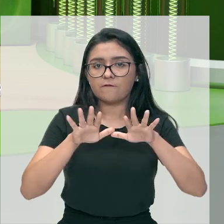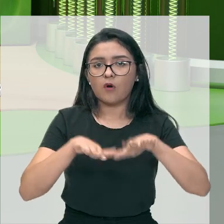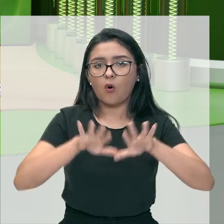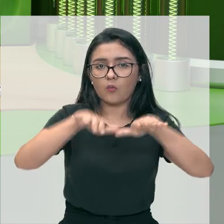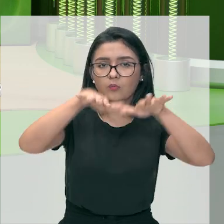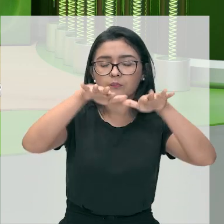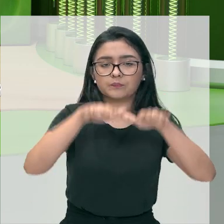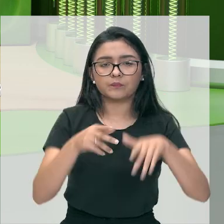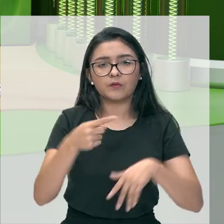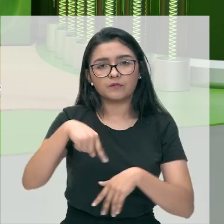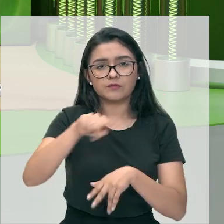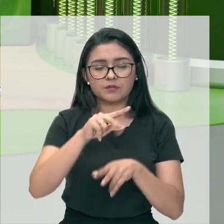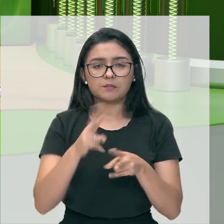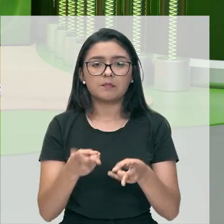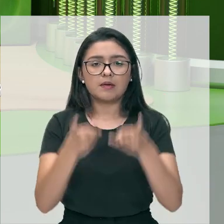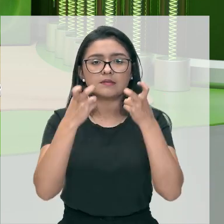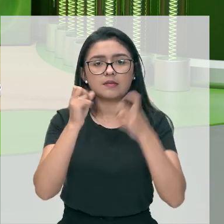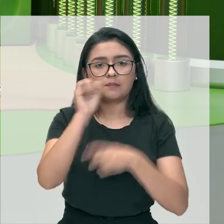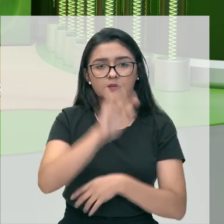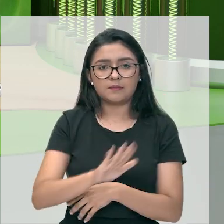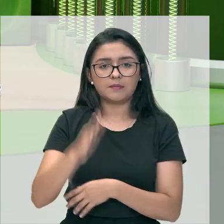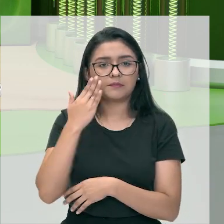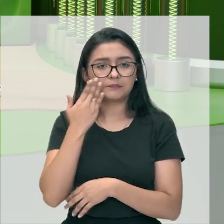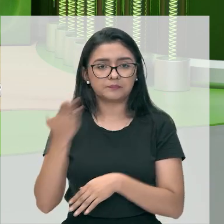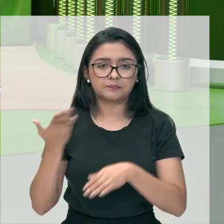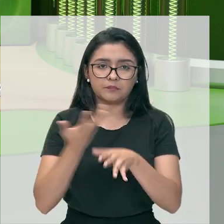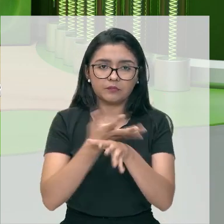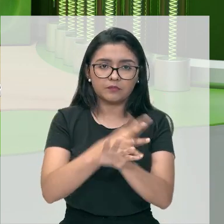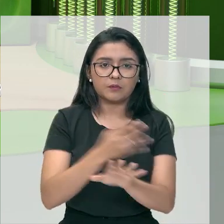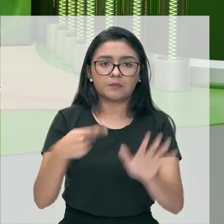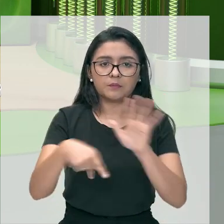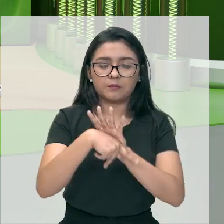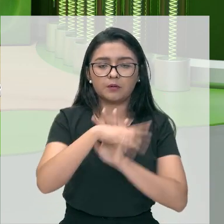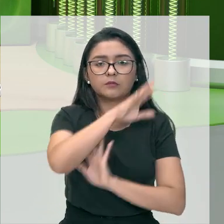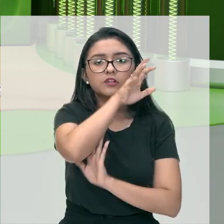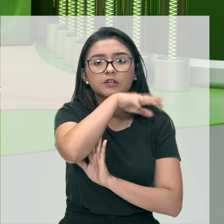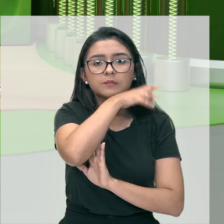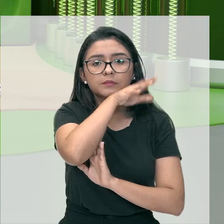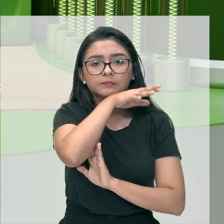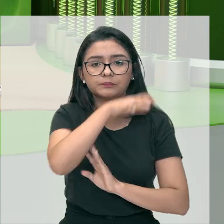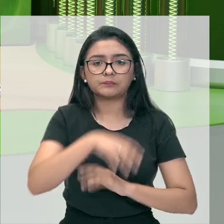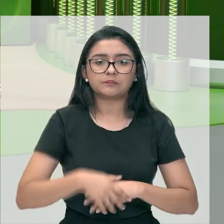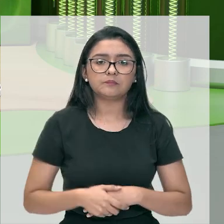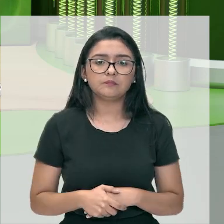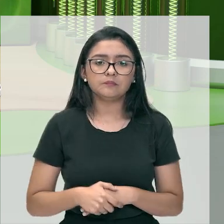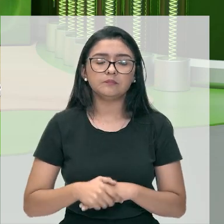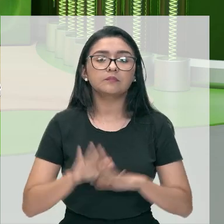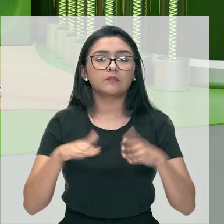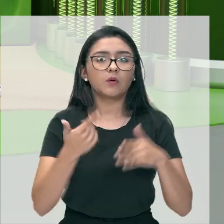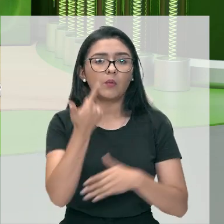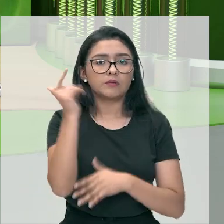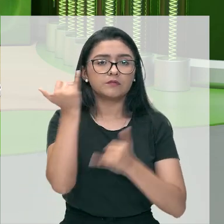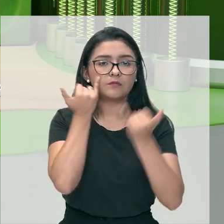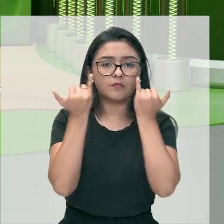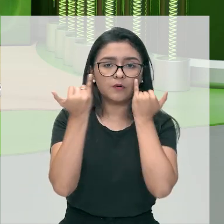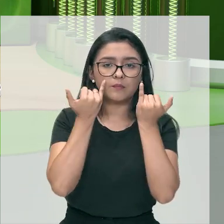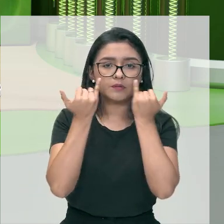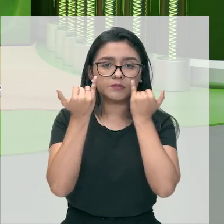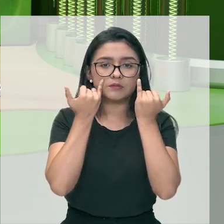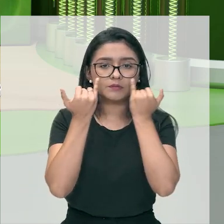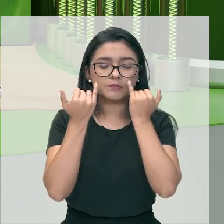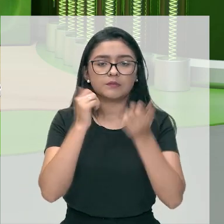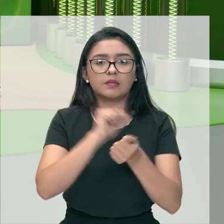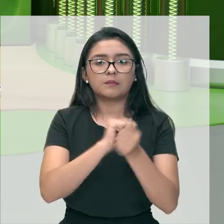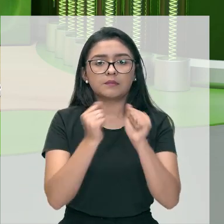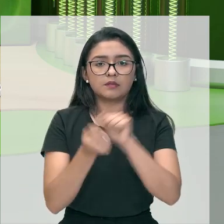a gente pode observar aí na imagem do esquema do esqueleto ósseo desses animais, ok? Então, vamos ver aí mais informações sobre